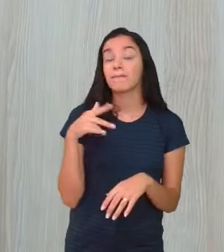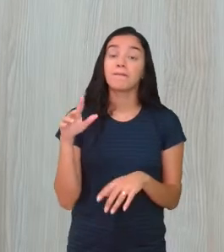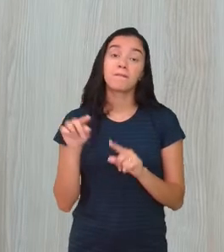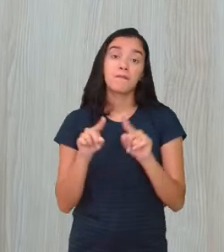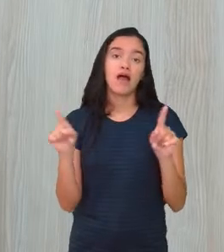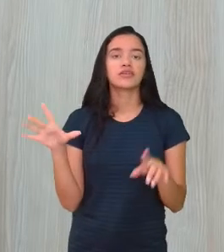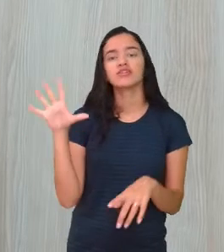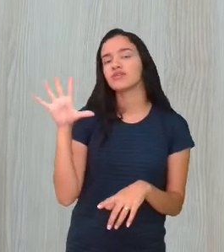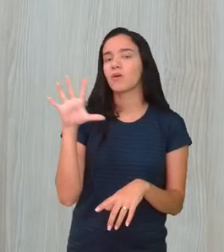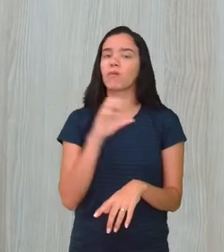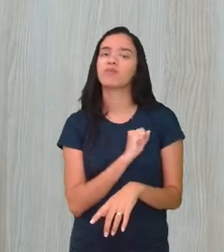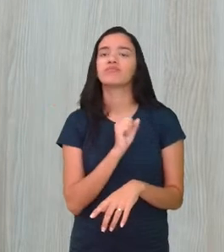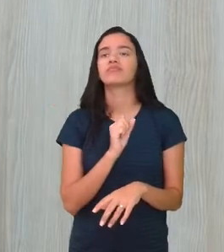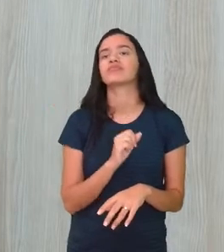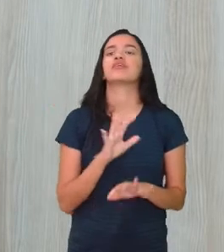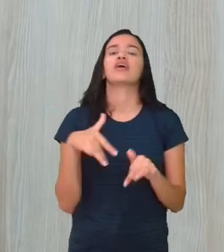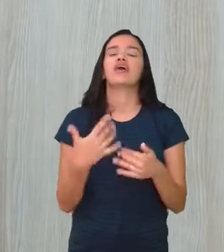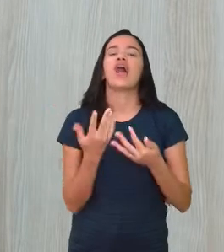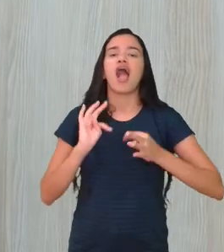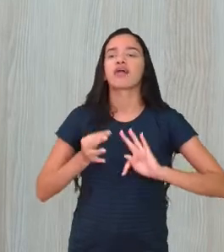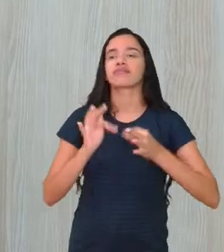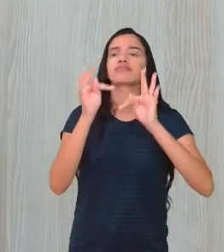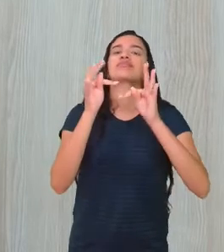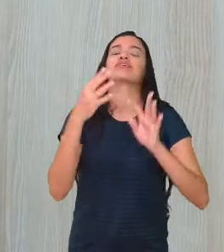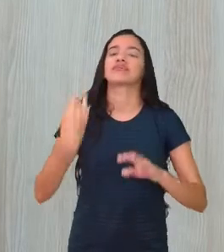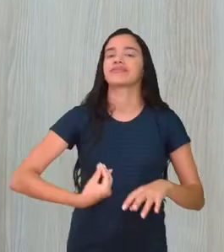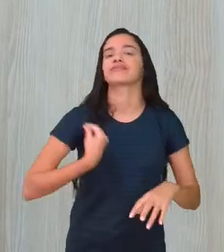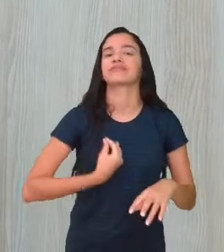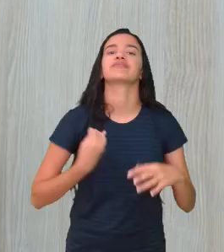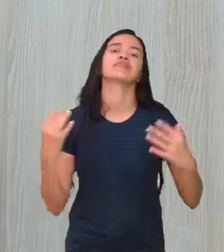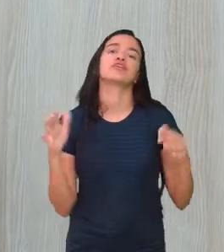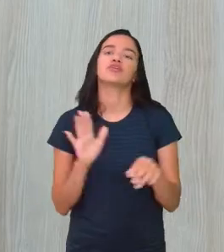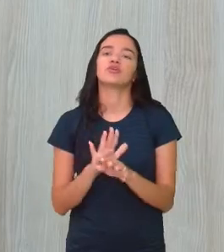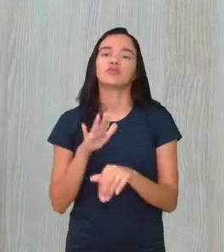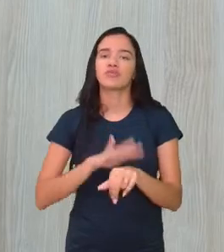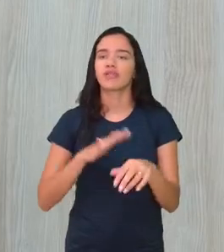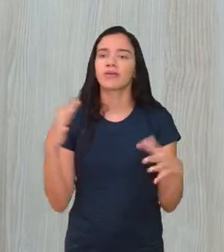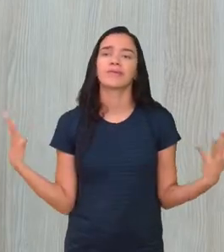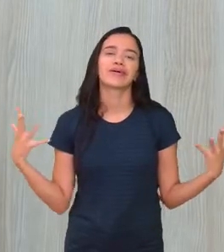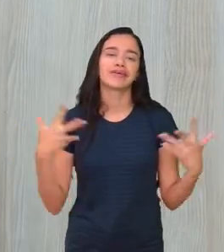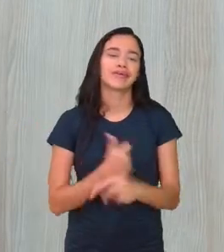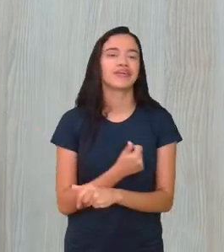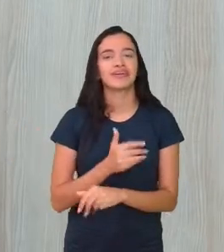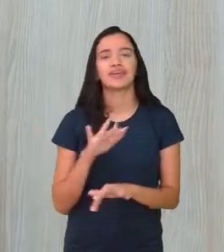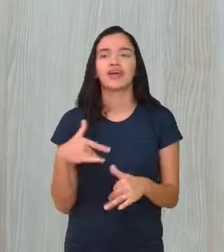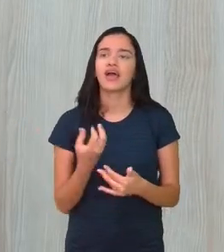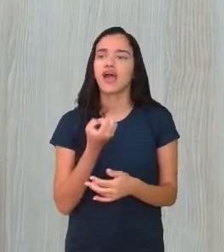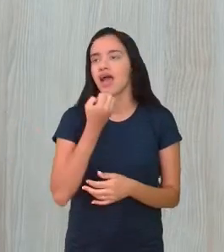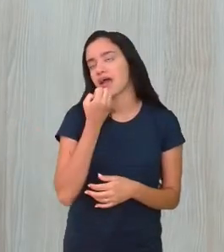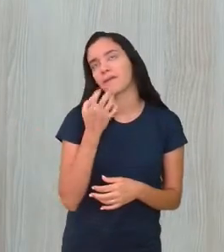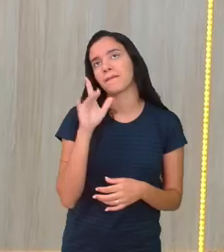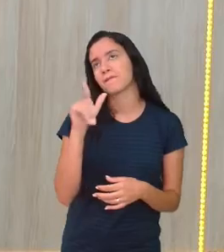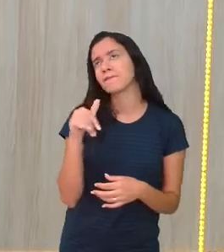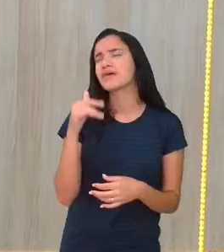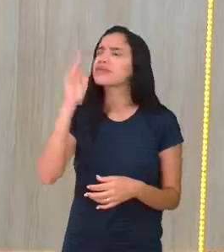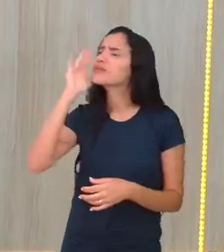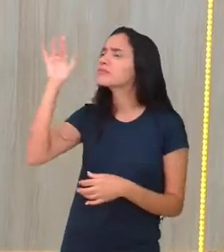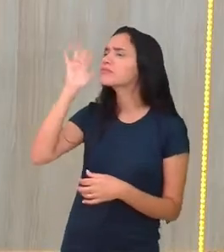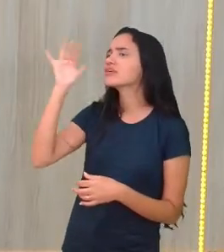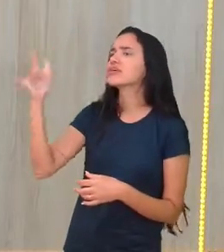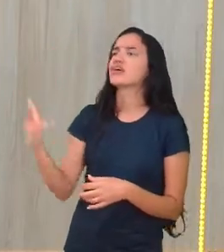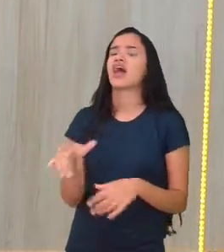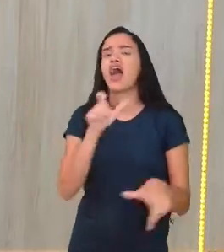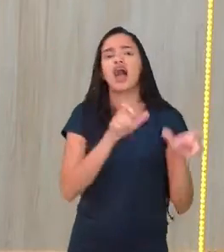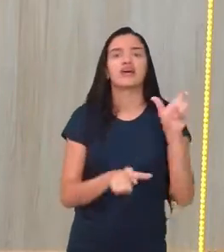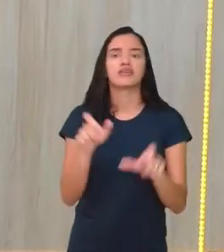adoro o presente. É muito bom, a gente vive numa época maravilhosa. Adoro tecnologia. Era muito bom. Imagina que as